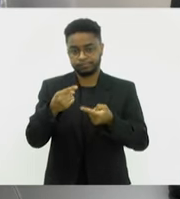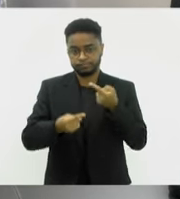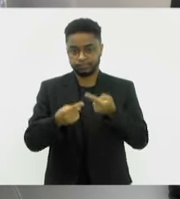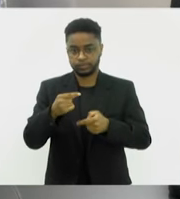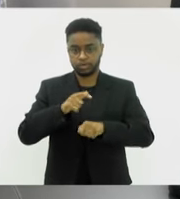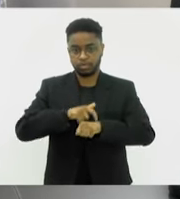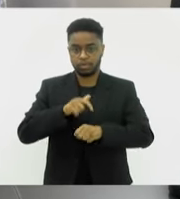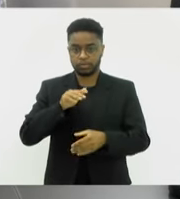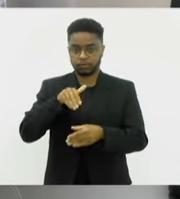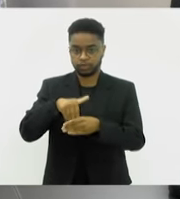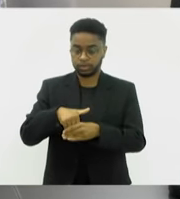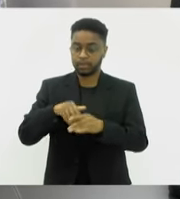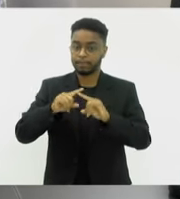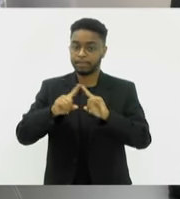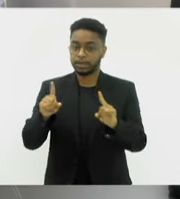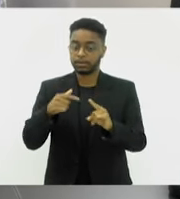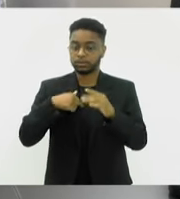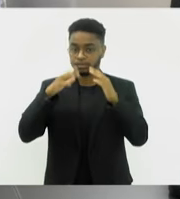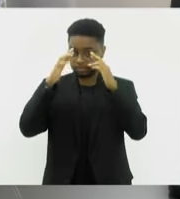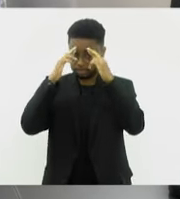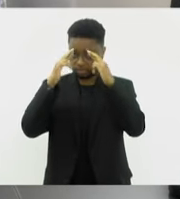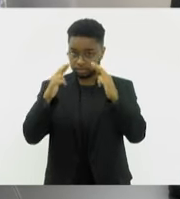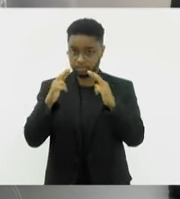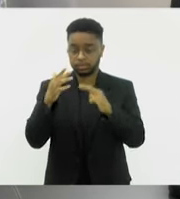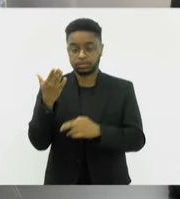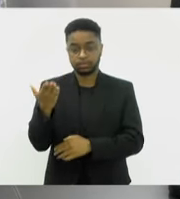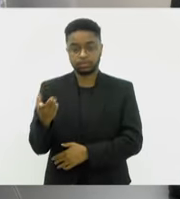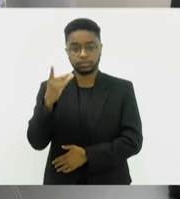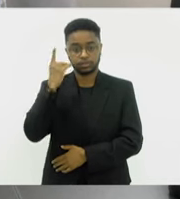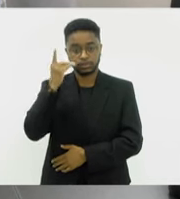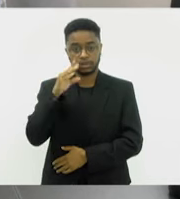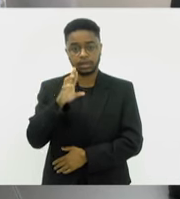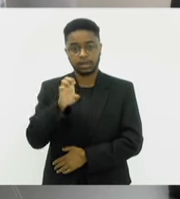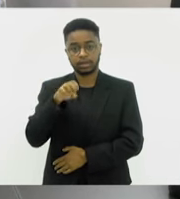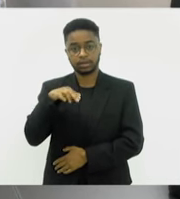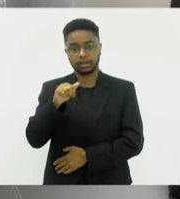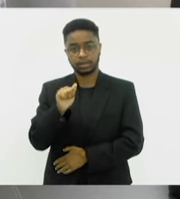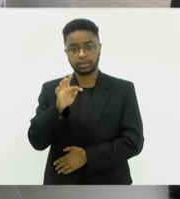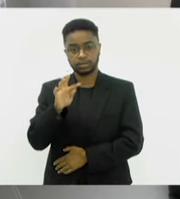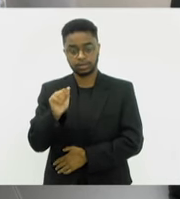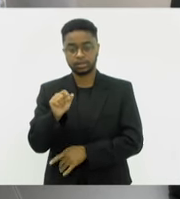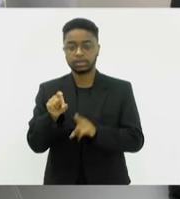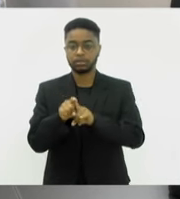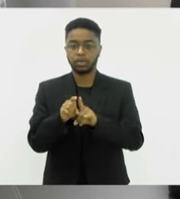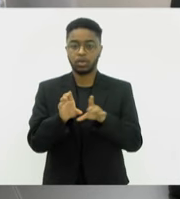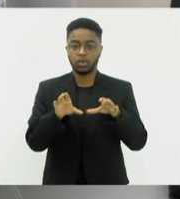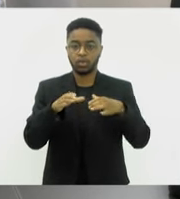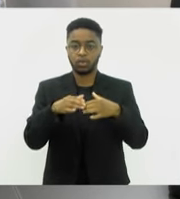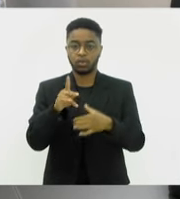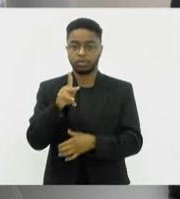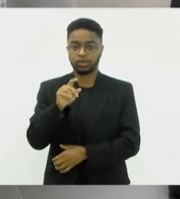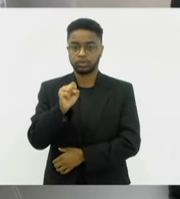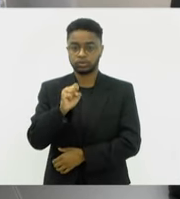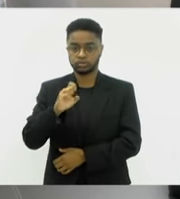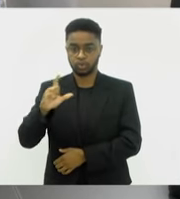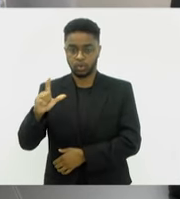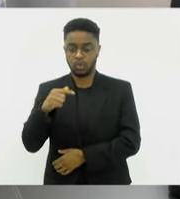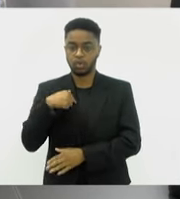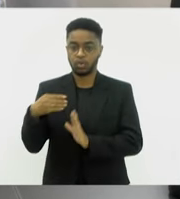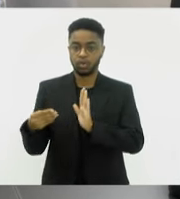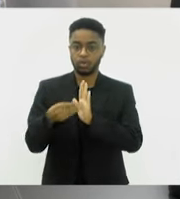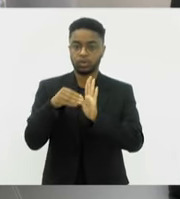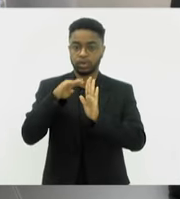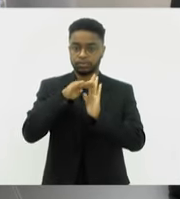um, respeitando o mandato da deputada Renata e o pedido da liderança do PSOL, eu incluí essa questão de